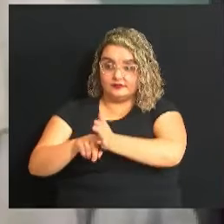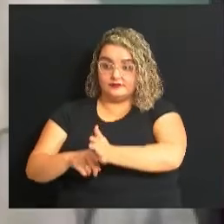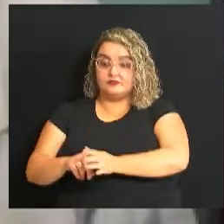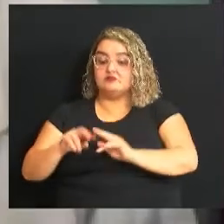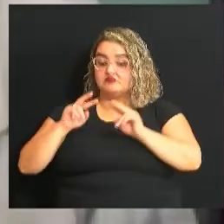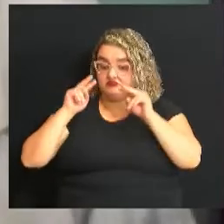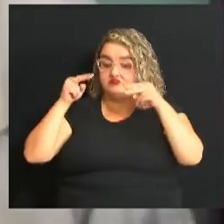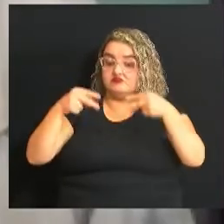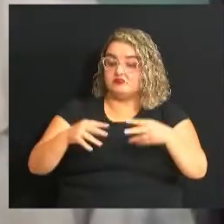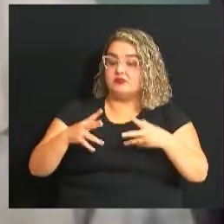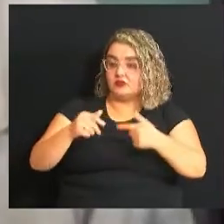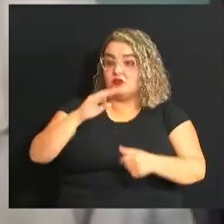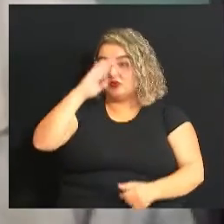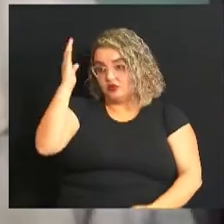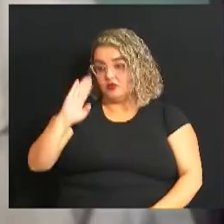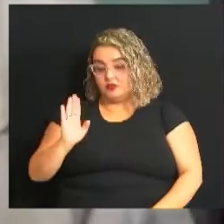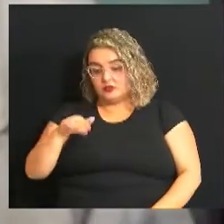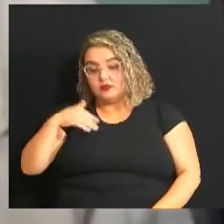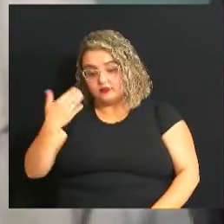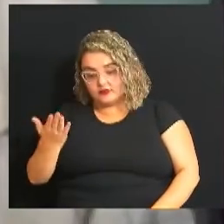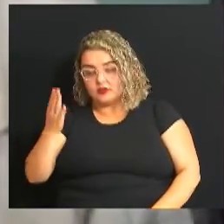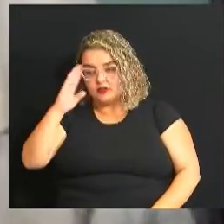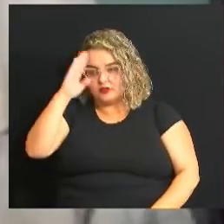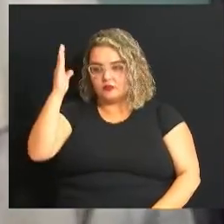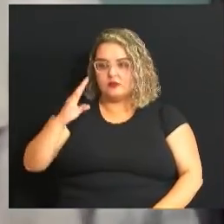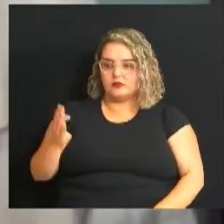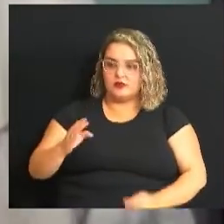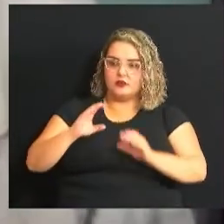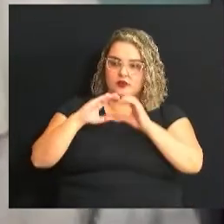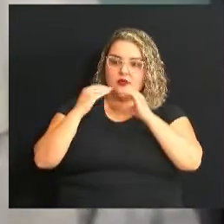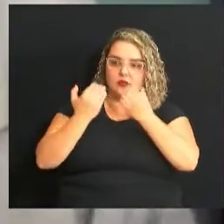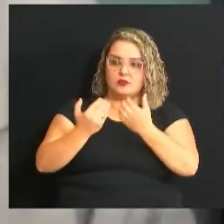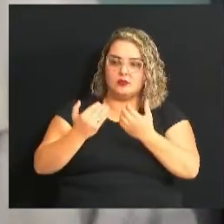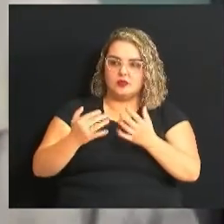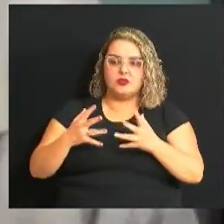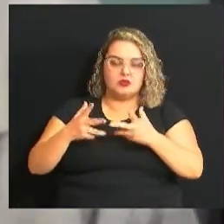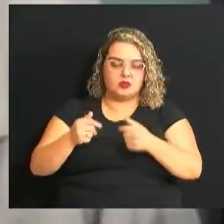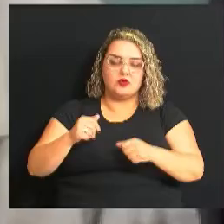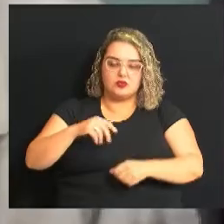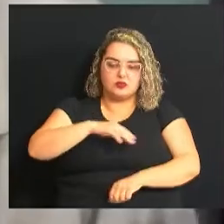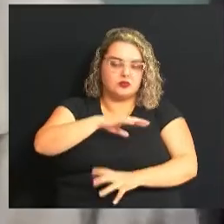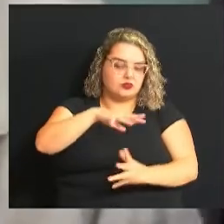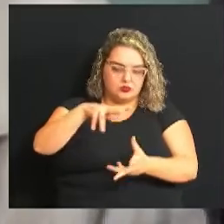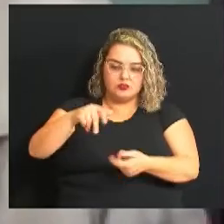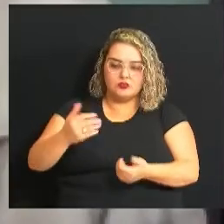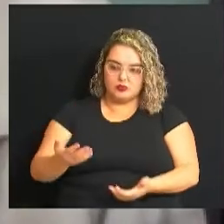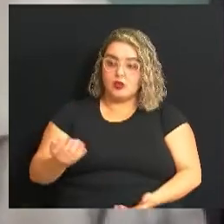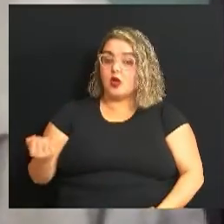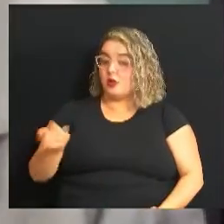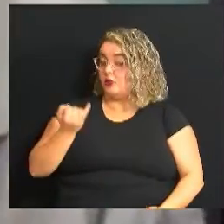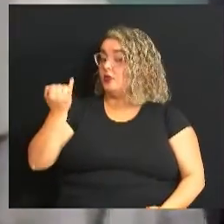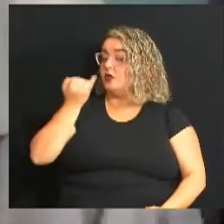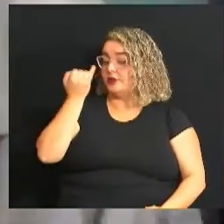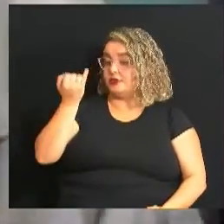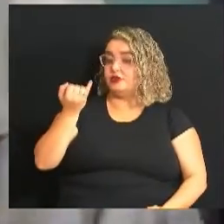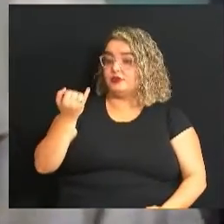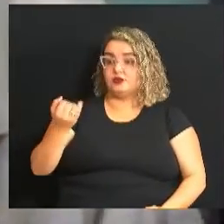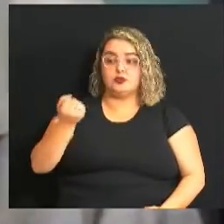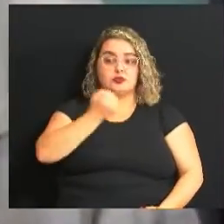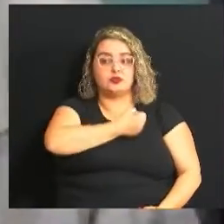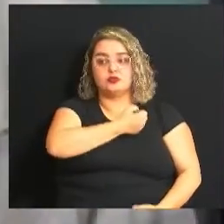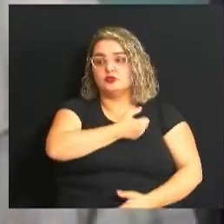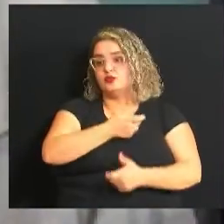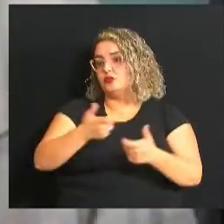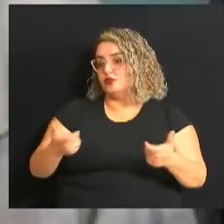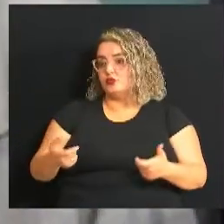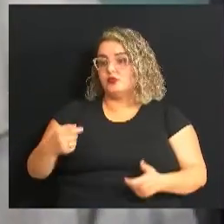reconhecidos no Brasil e fora do Brasil, é um congresso ibero-americano. Vai ser muito importante, a gente precisa que o maior número de pessoas estejam